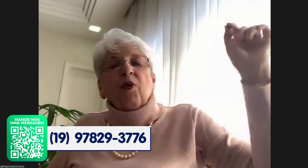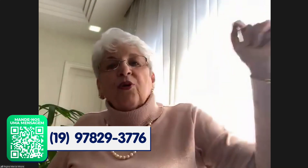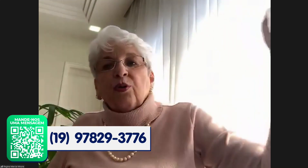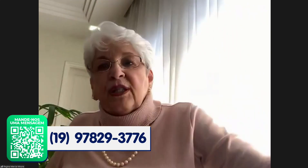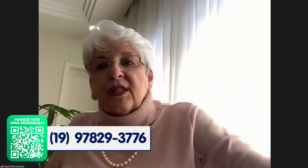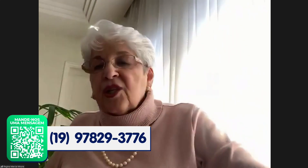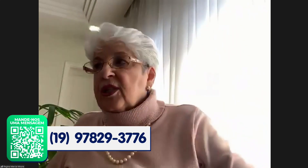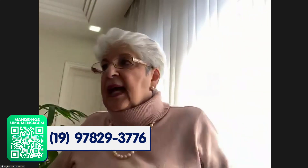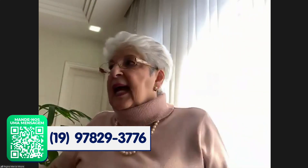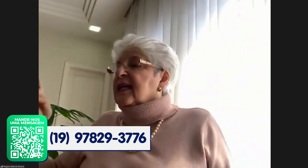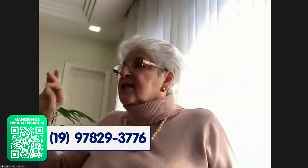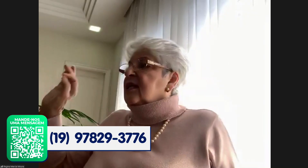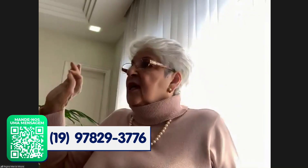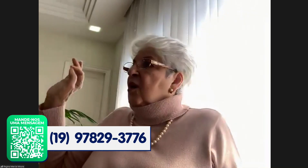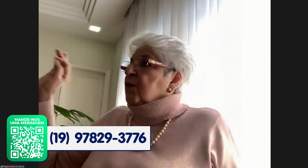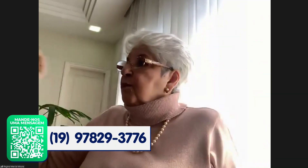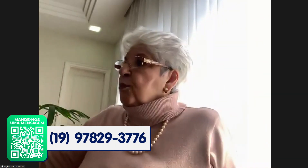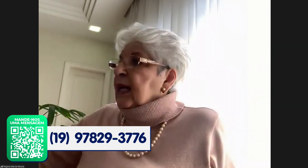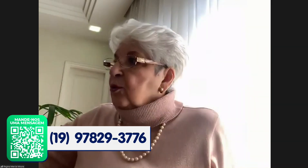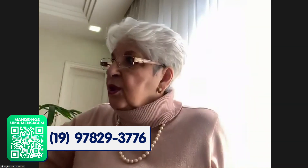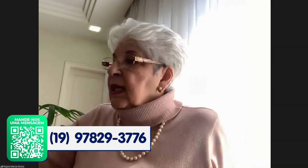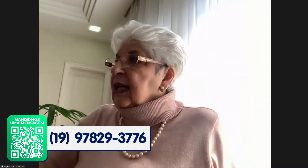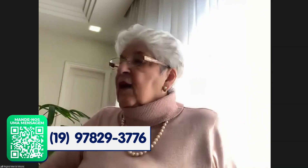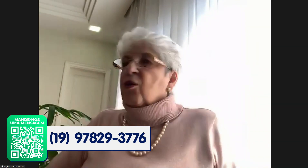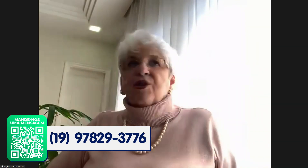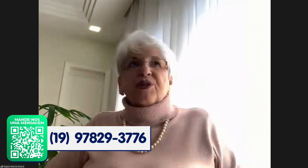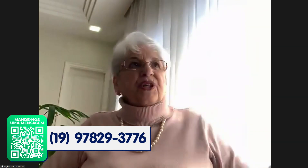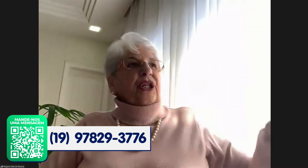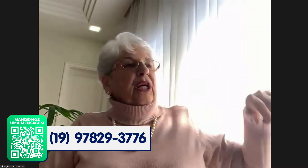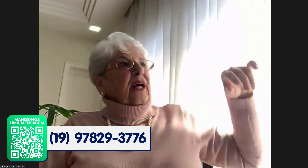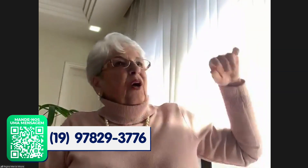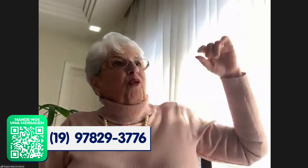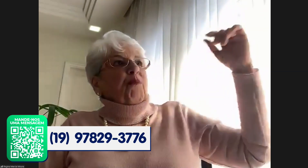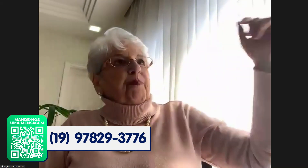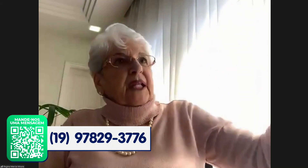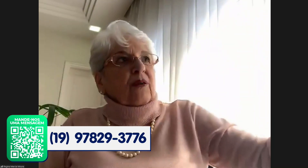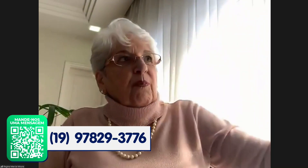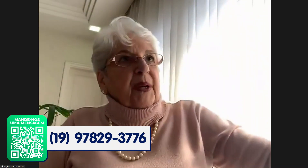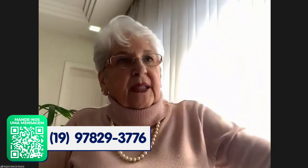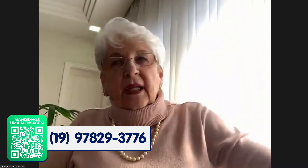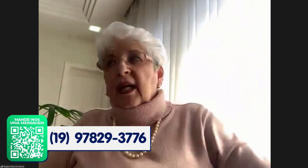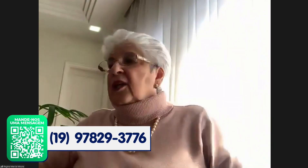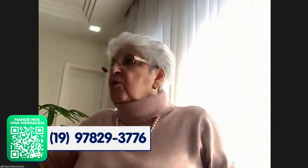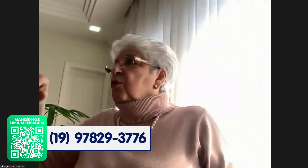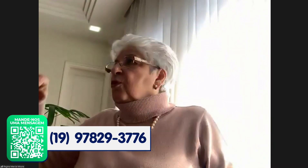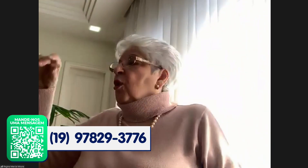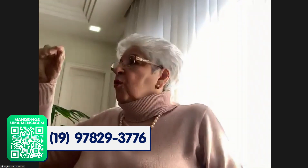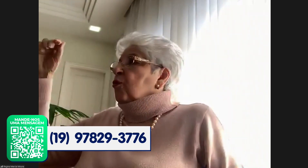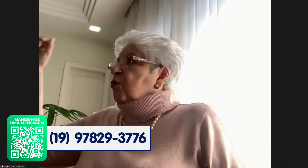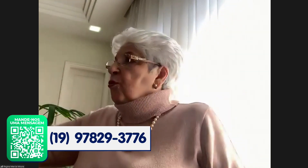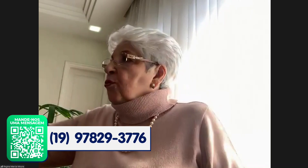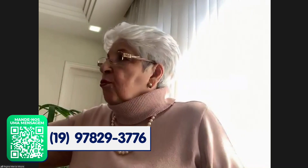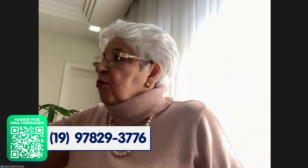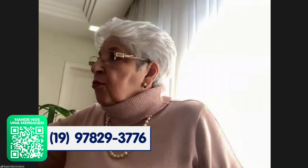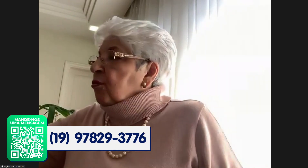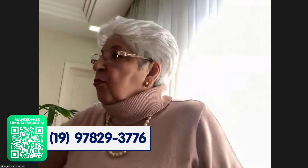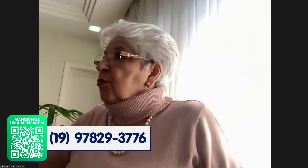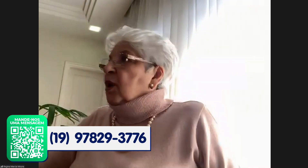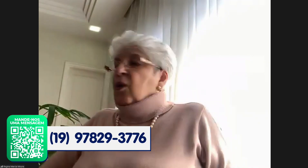o motorista de táxi, o empurrador da carrocinha, o pedreiro,